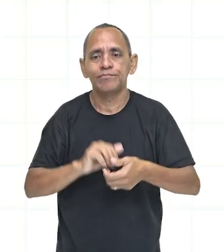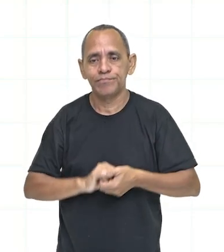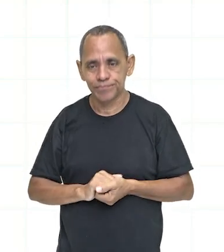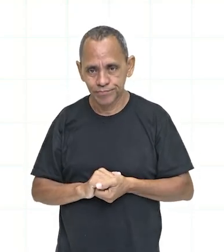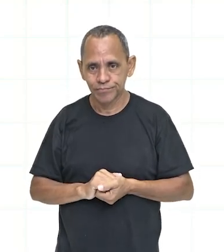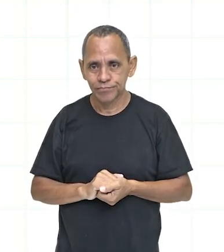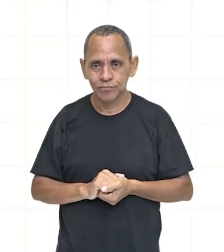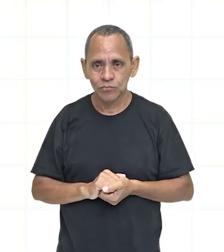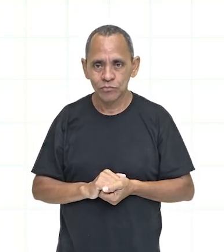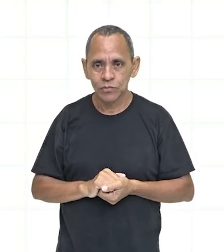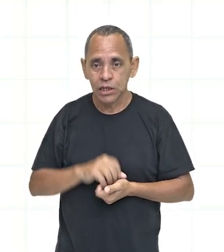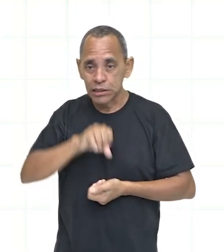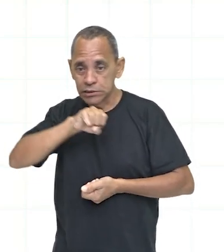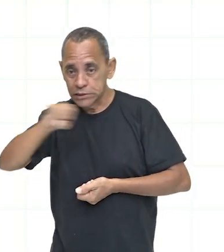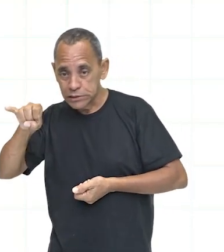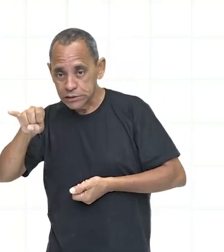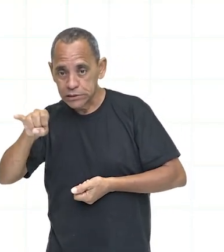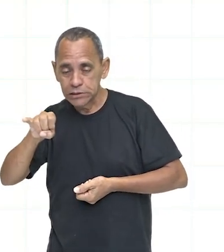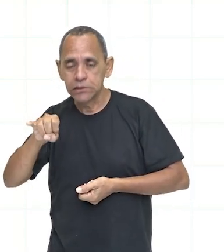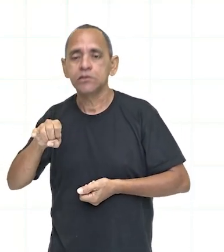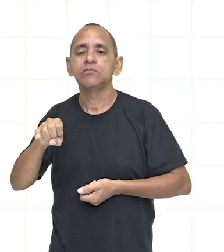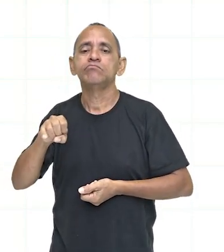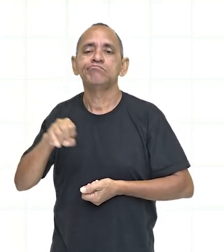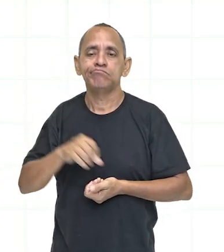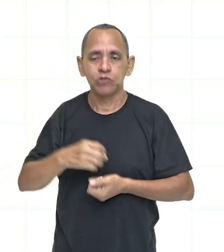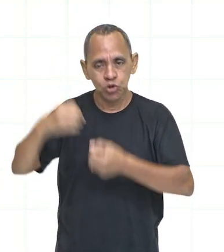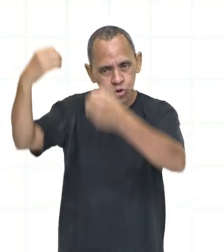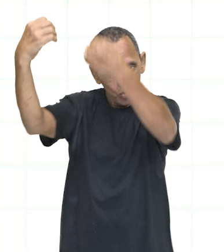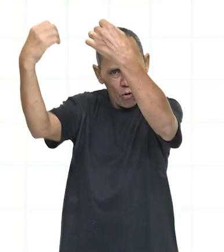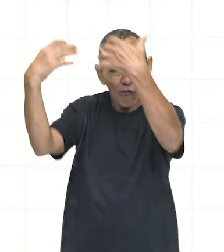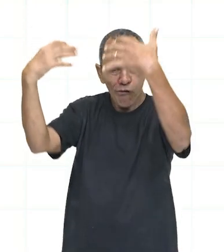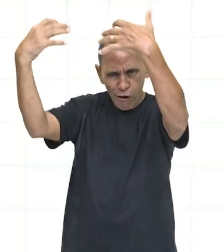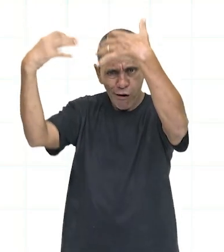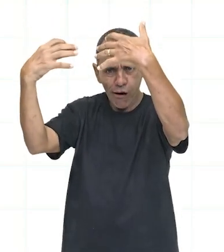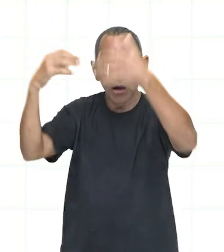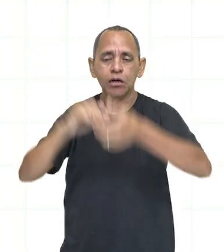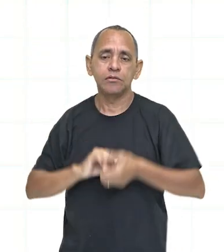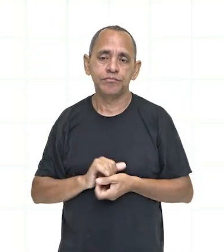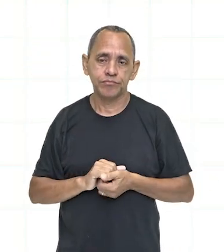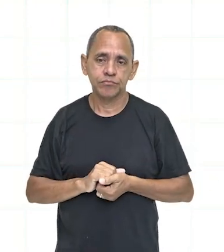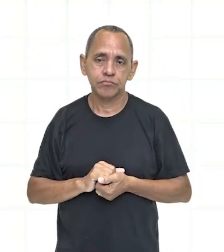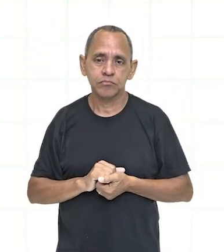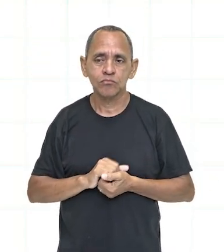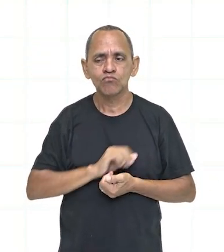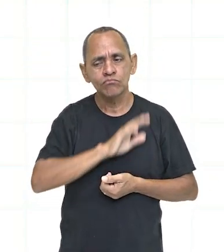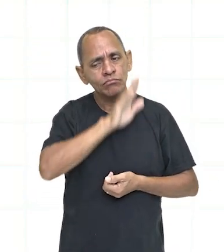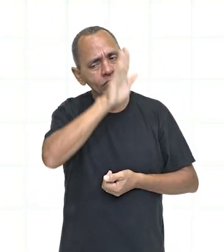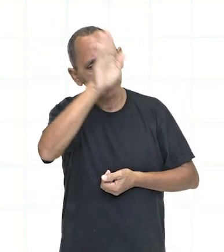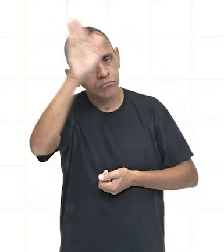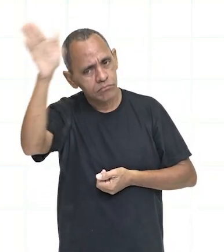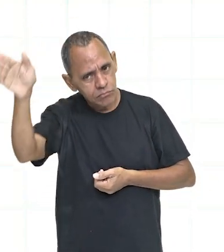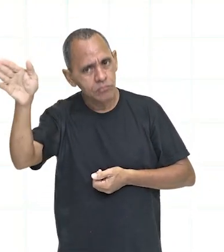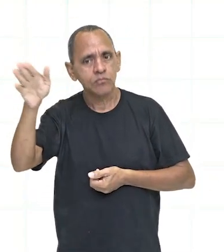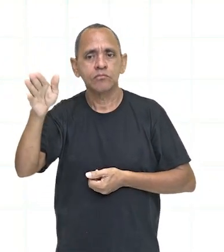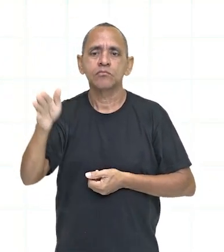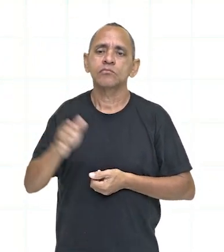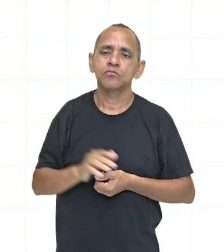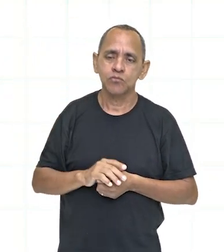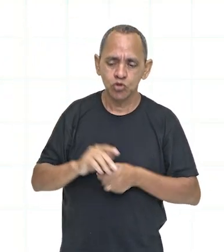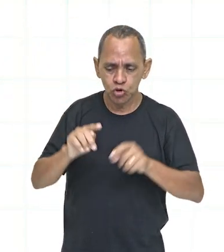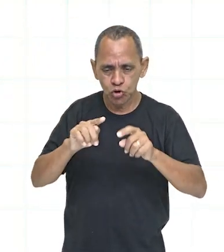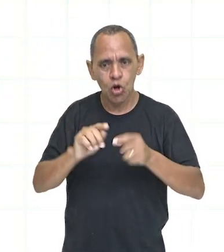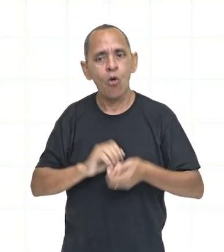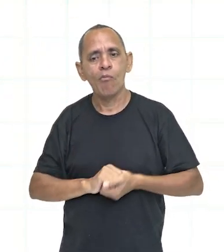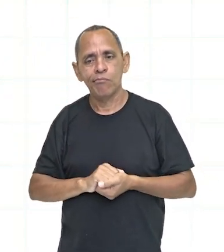forma abreviada de we will. Eu tenho essa forma abreviada, em língua inglesa é bastante utilizada. Se